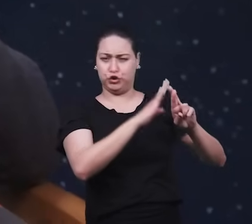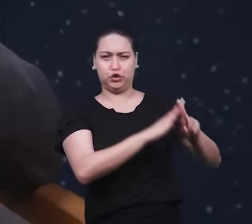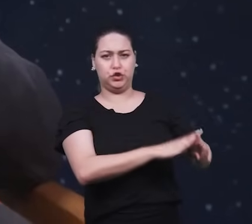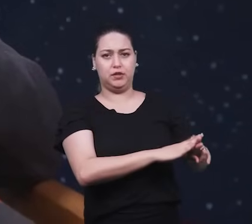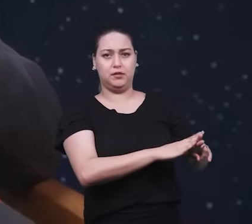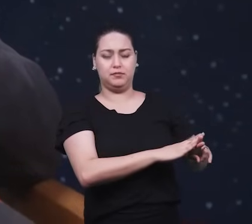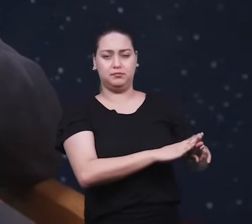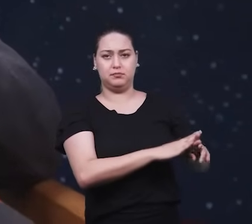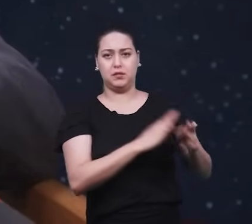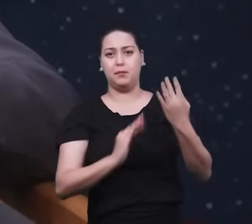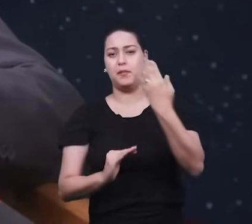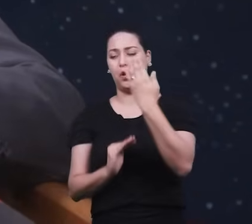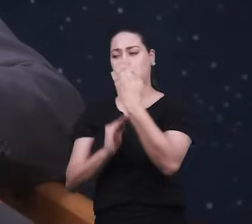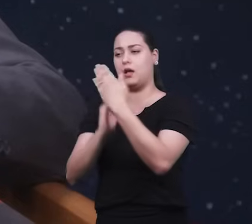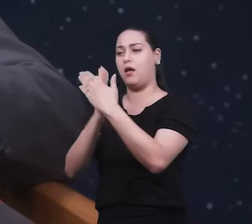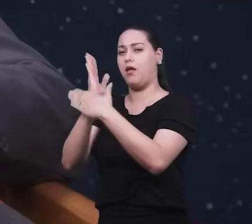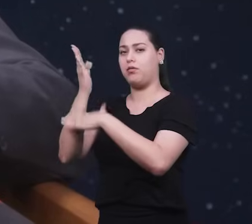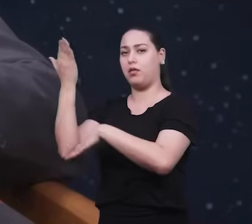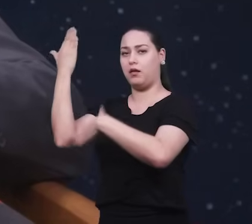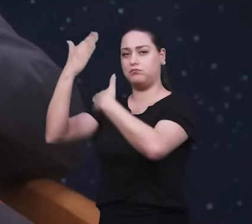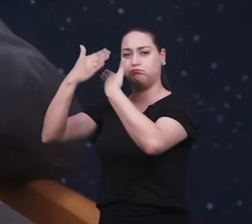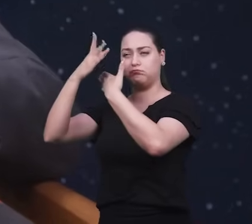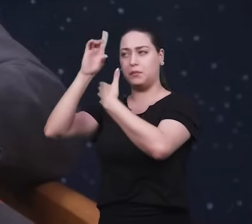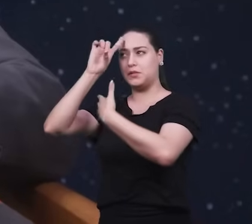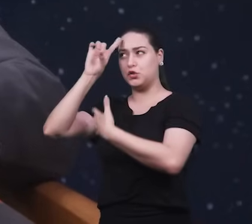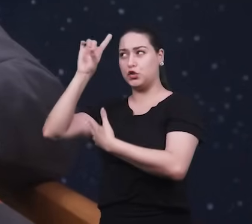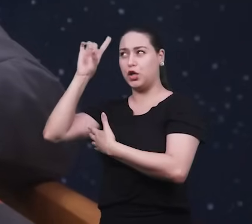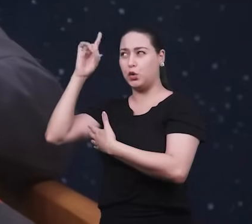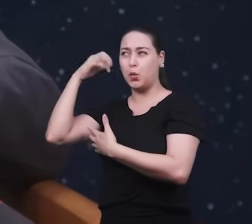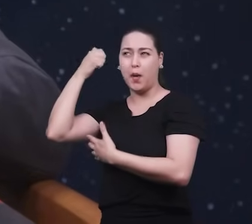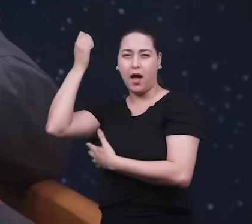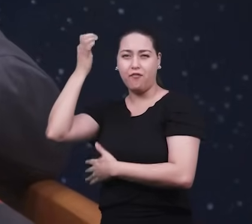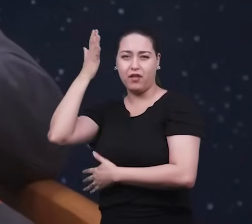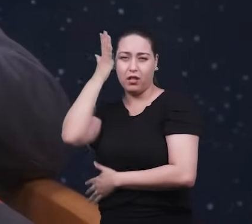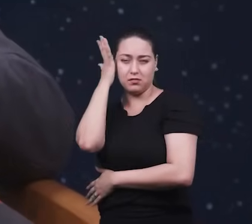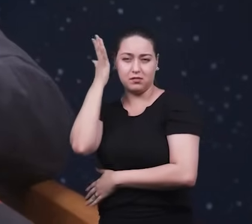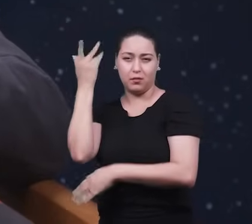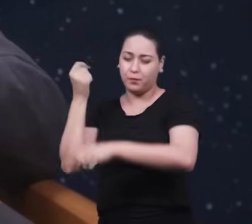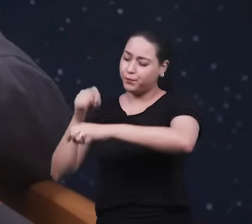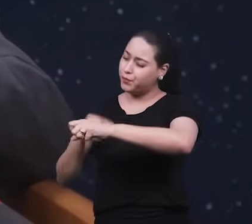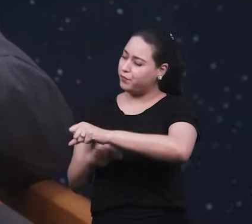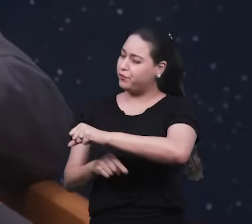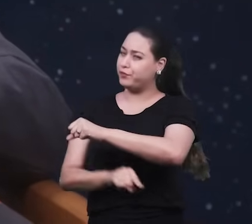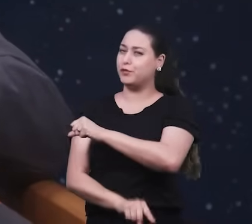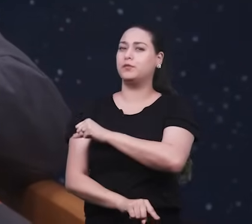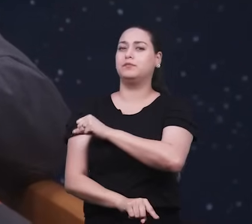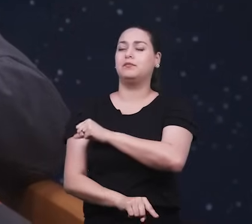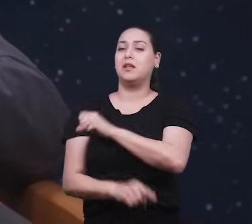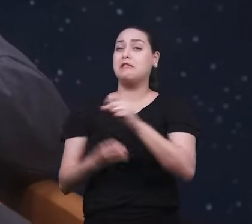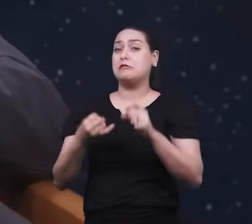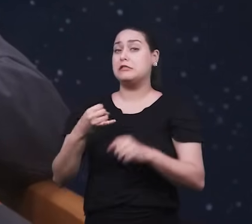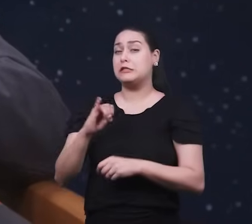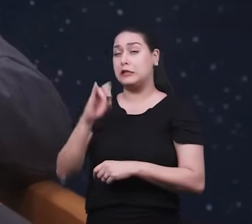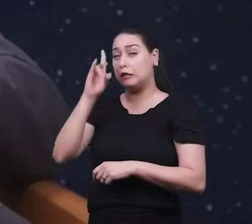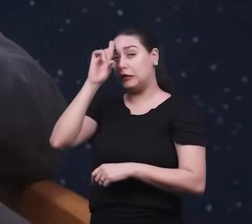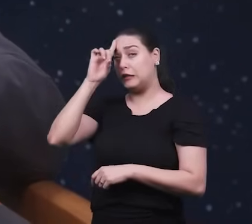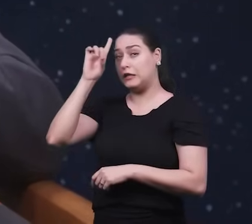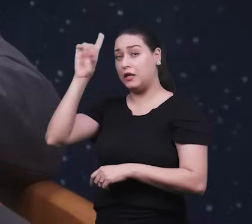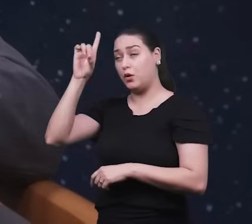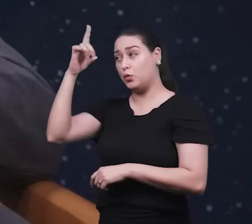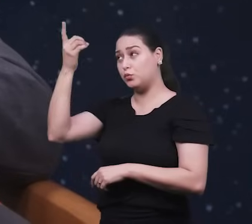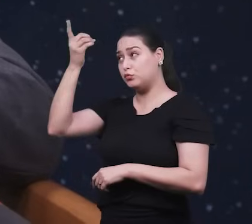de entrar no mistério. Livro de Cantares, ou você entra por um favor de Deus, ou então não tem como entrar.